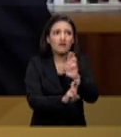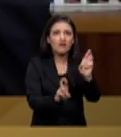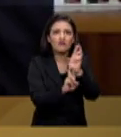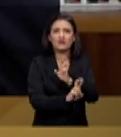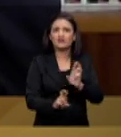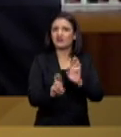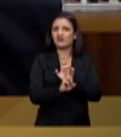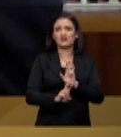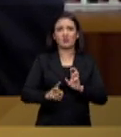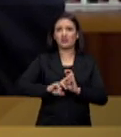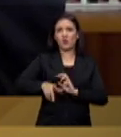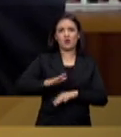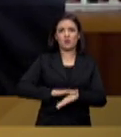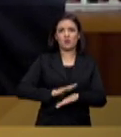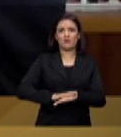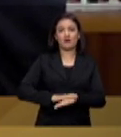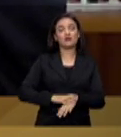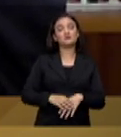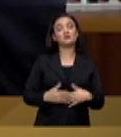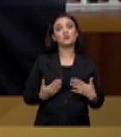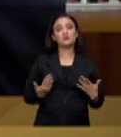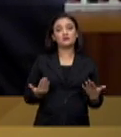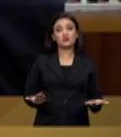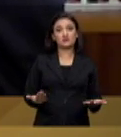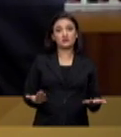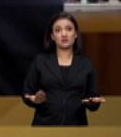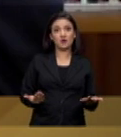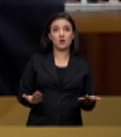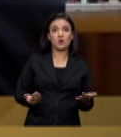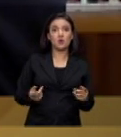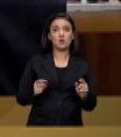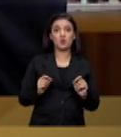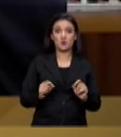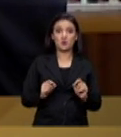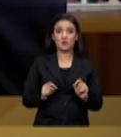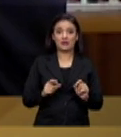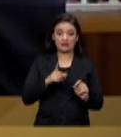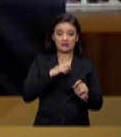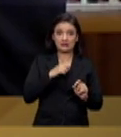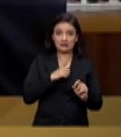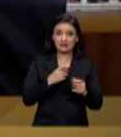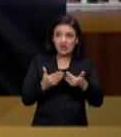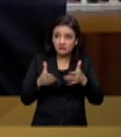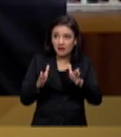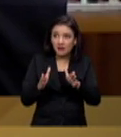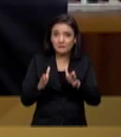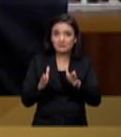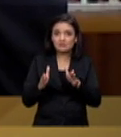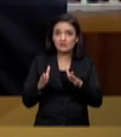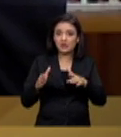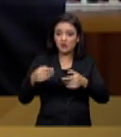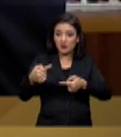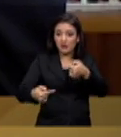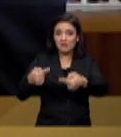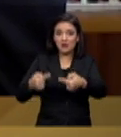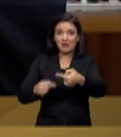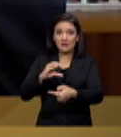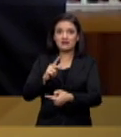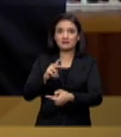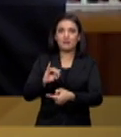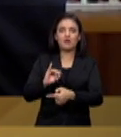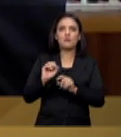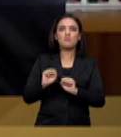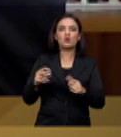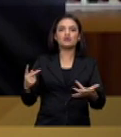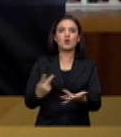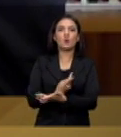que, continua ele, o funcionamento de uma CPI poderá ter o efeito de